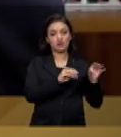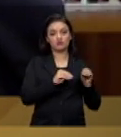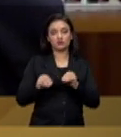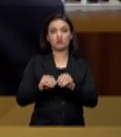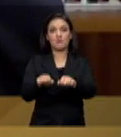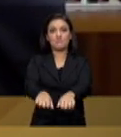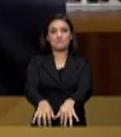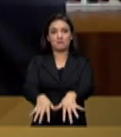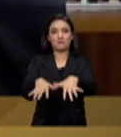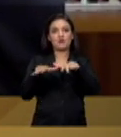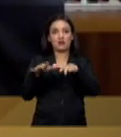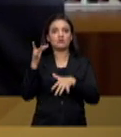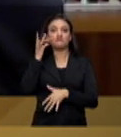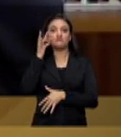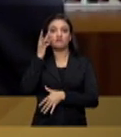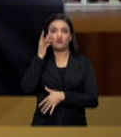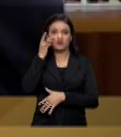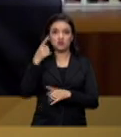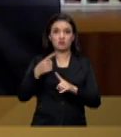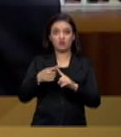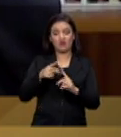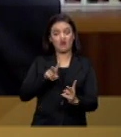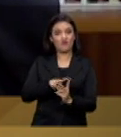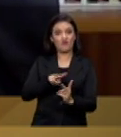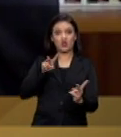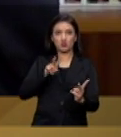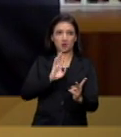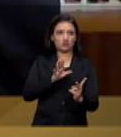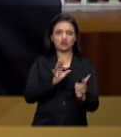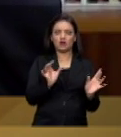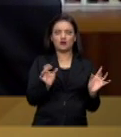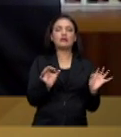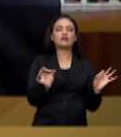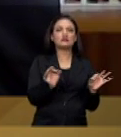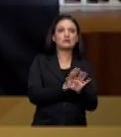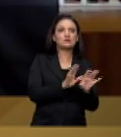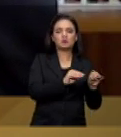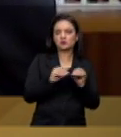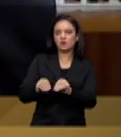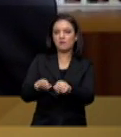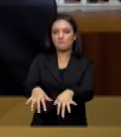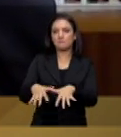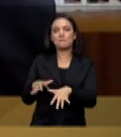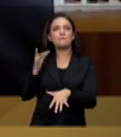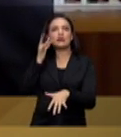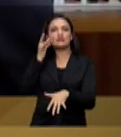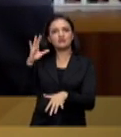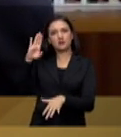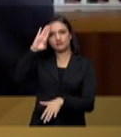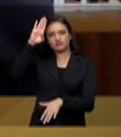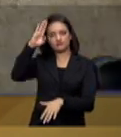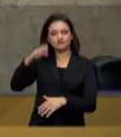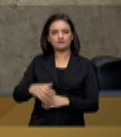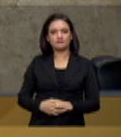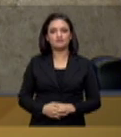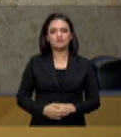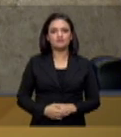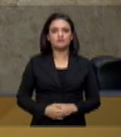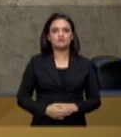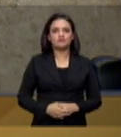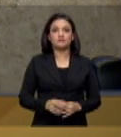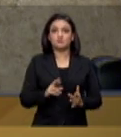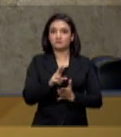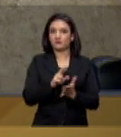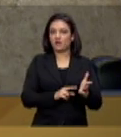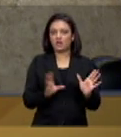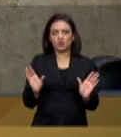do plenário virtual e a trago no plenário físico. Este é o breve relatório, presidente. Muito obrigado, ministro